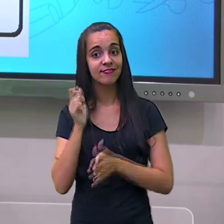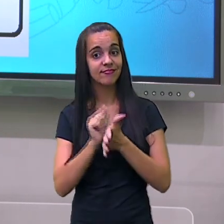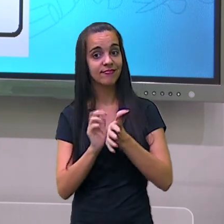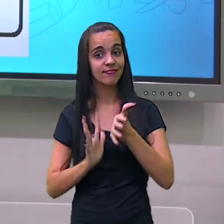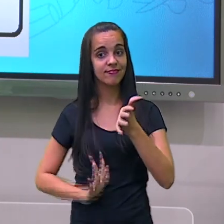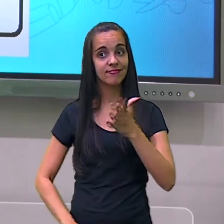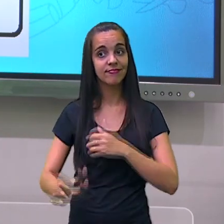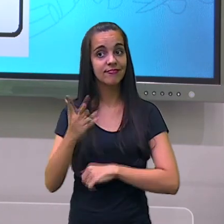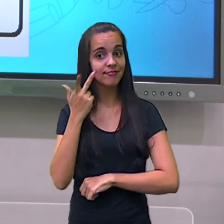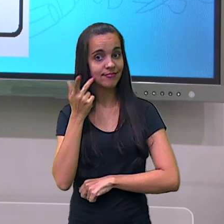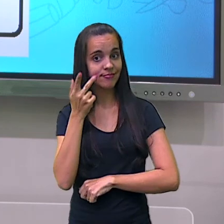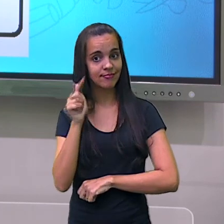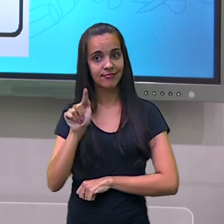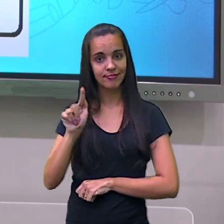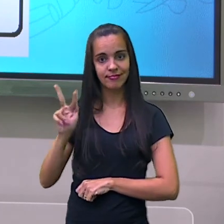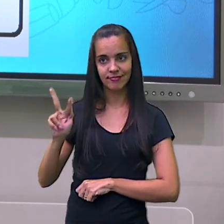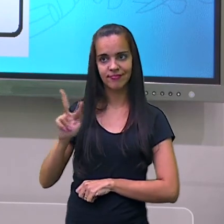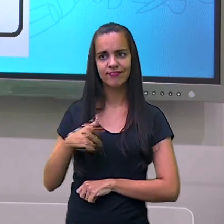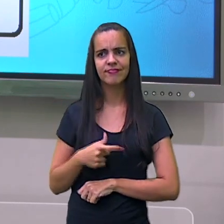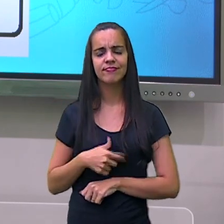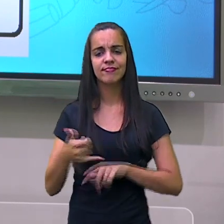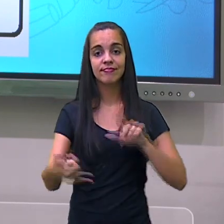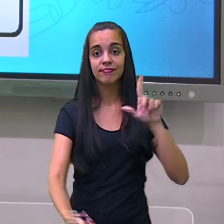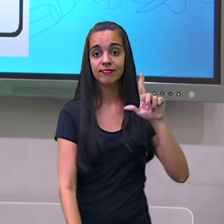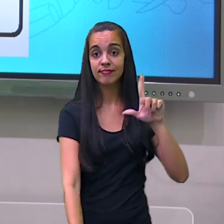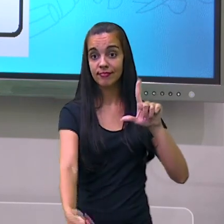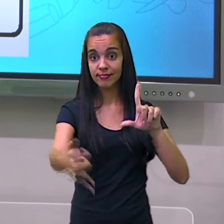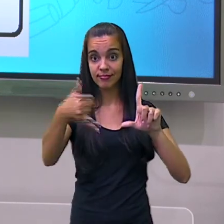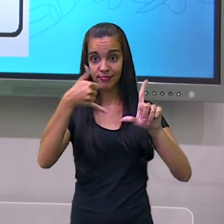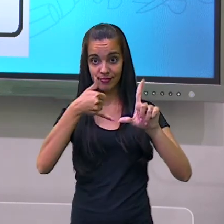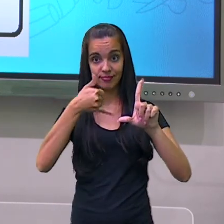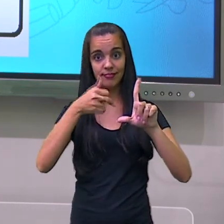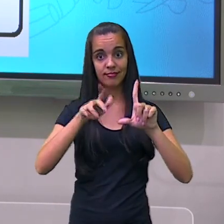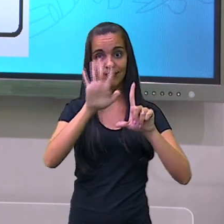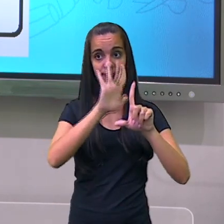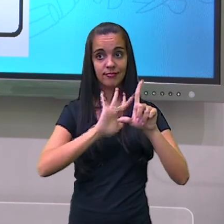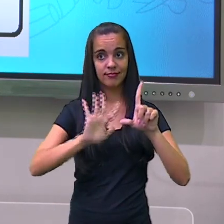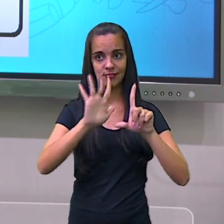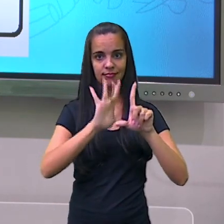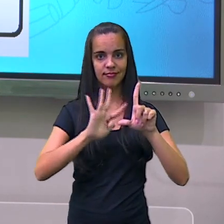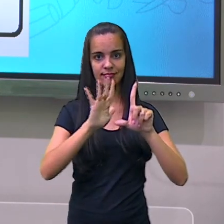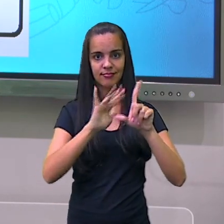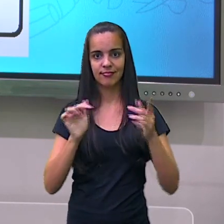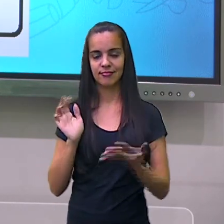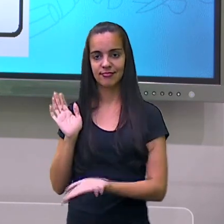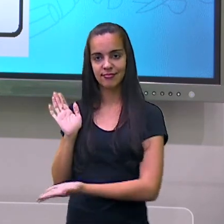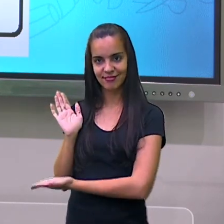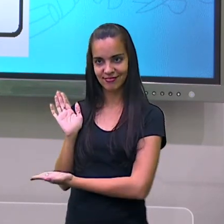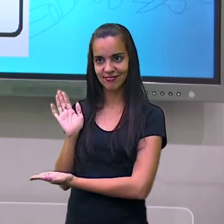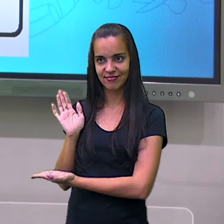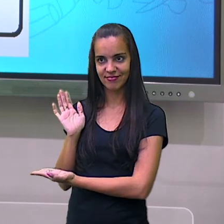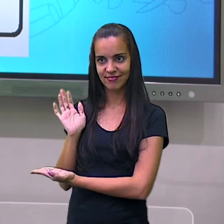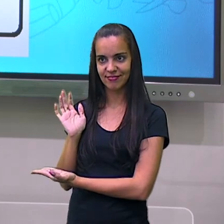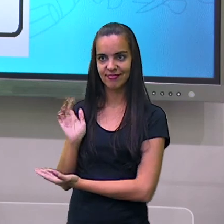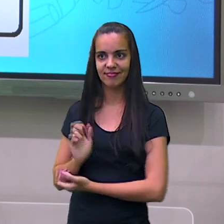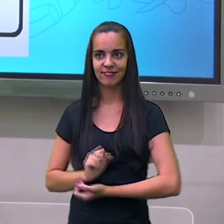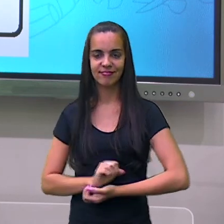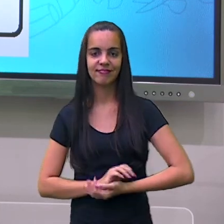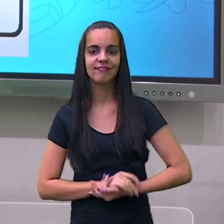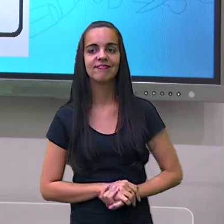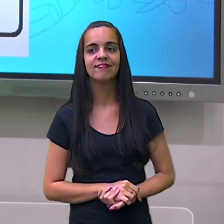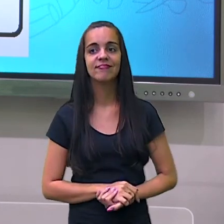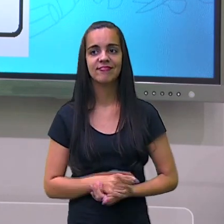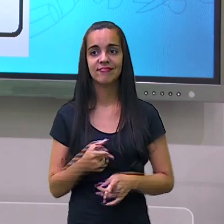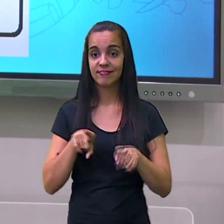atividades na plataforma SMED GV, aponte a câmera do seu celular nessa imagem que aparece aqui no cantinho da